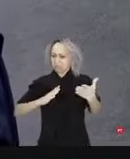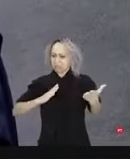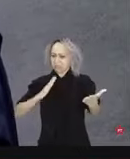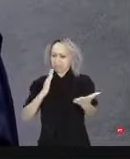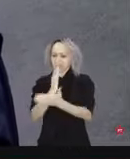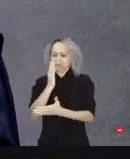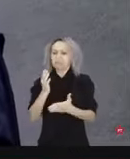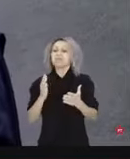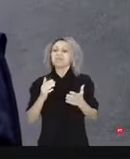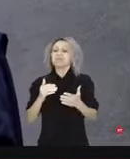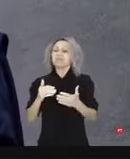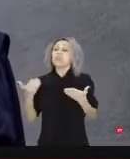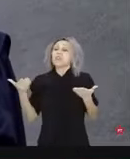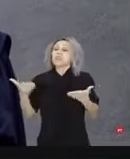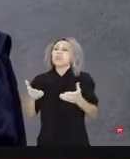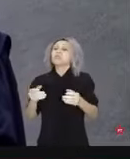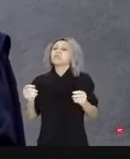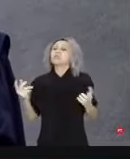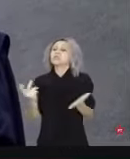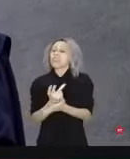ciclo democrático.